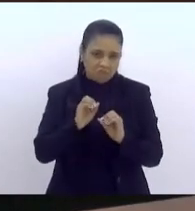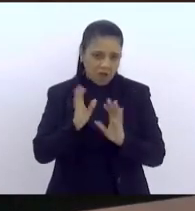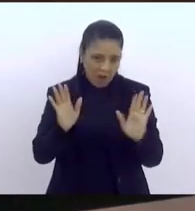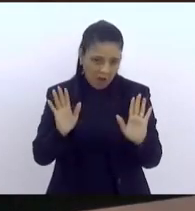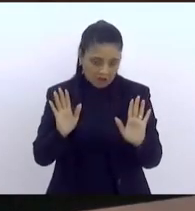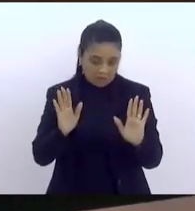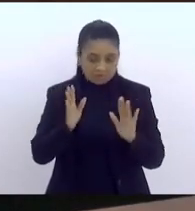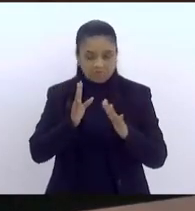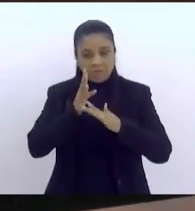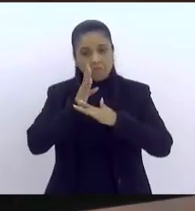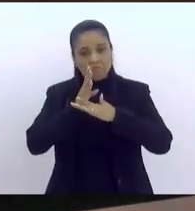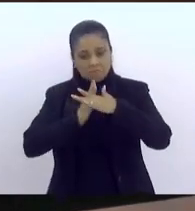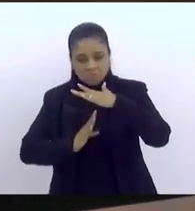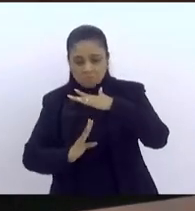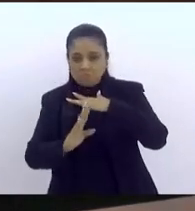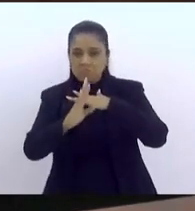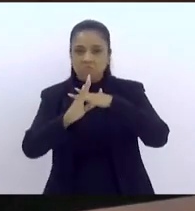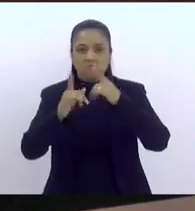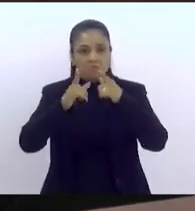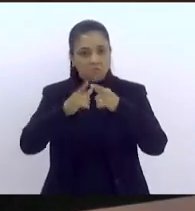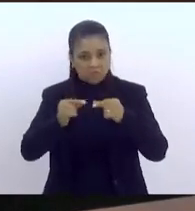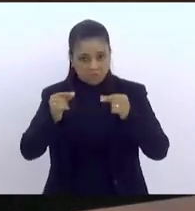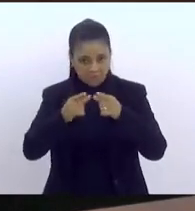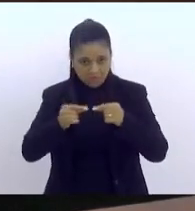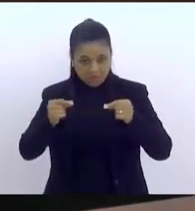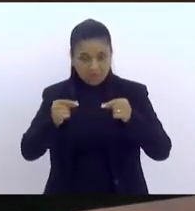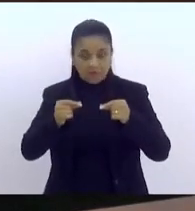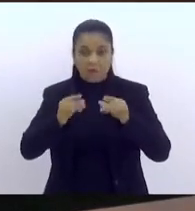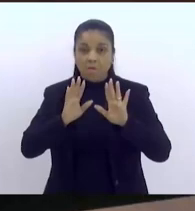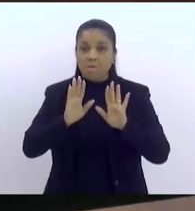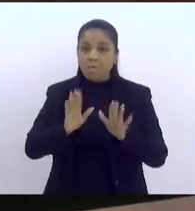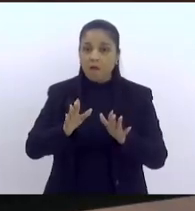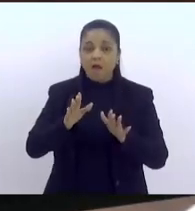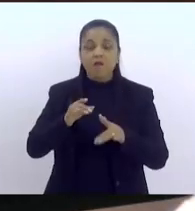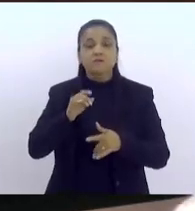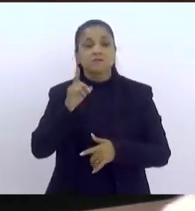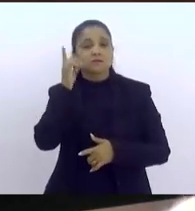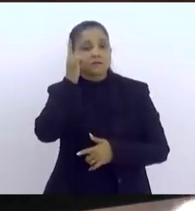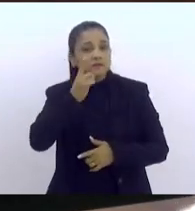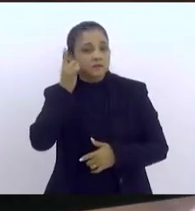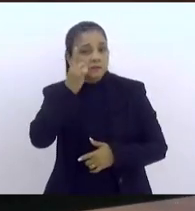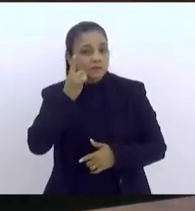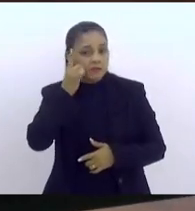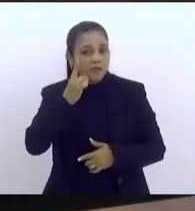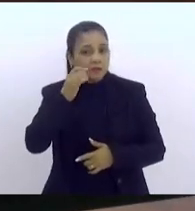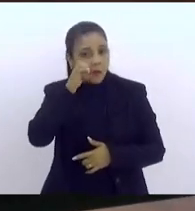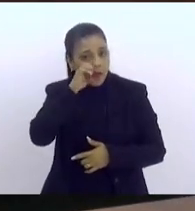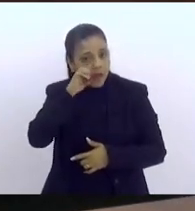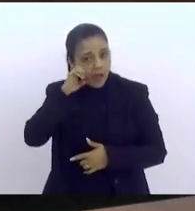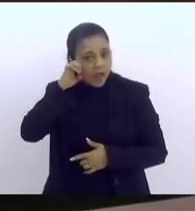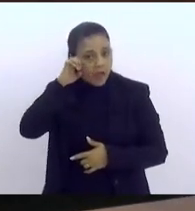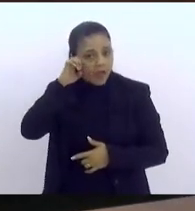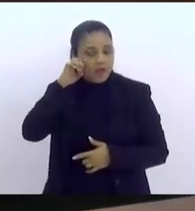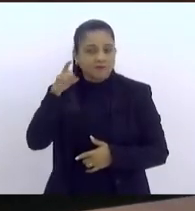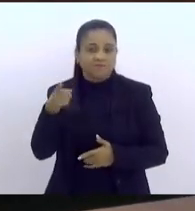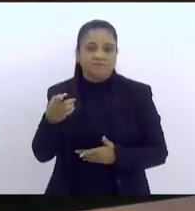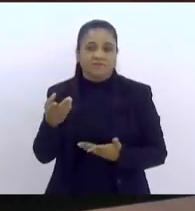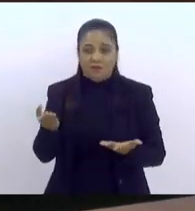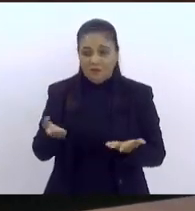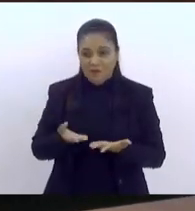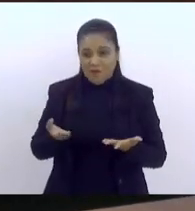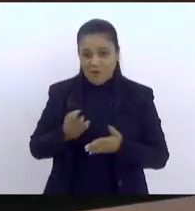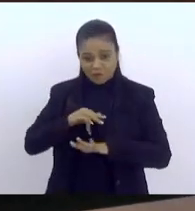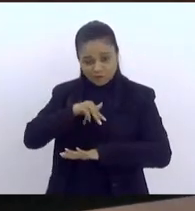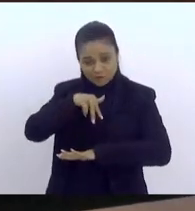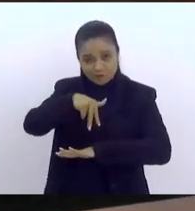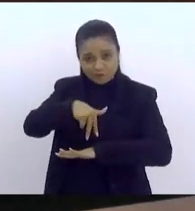imigração japonesa, o simples fato da deputada Érica Takimoto estar aqui em